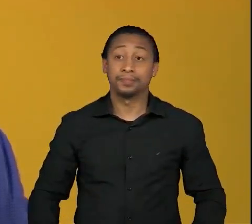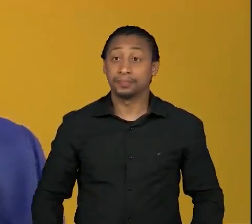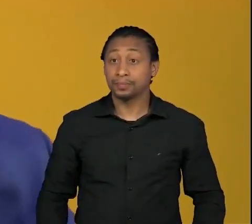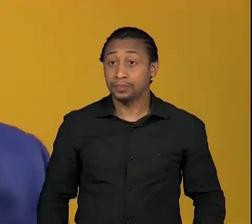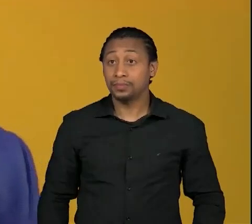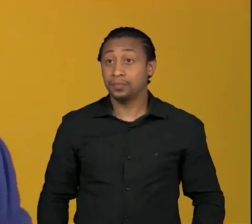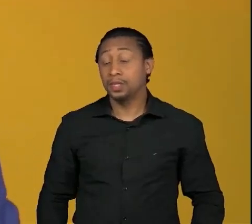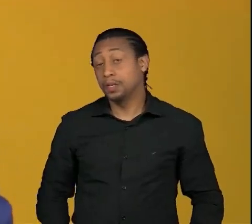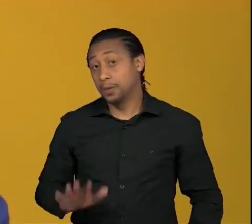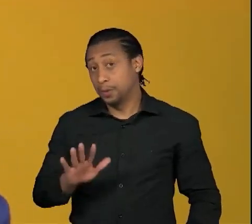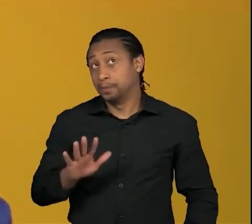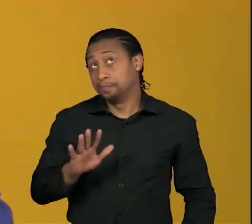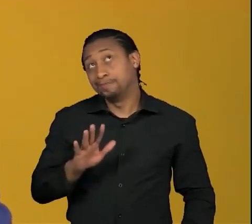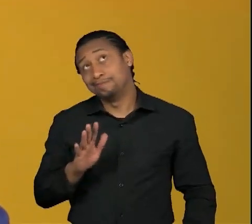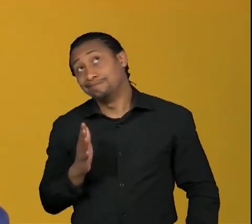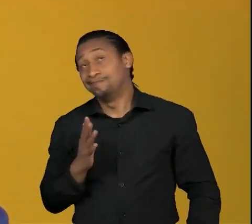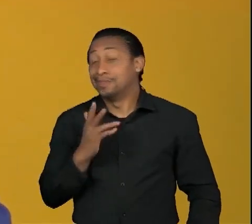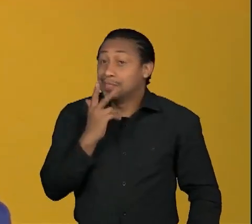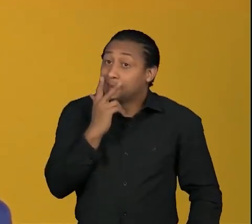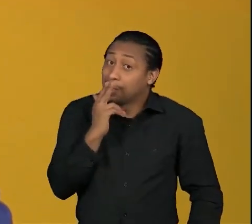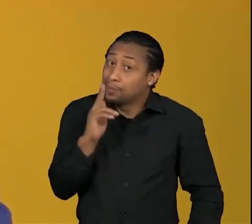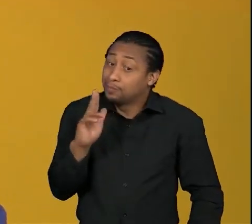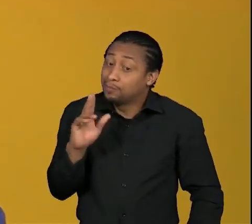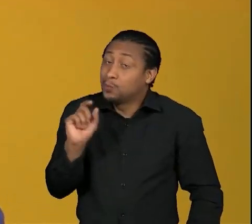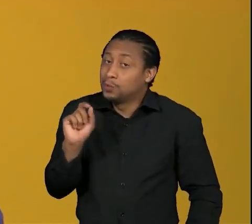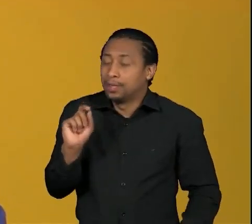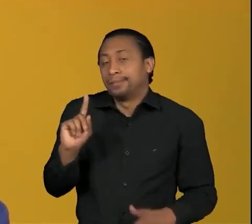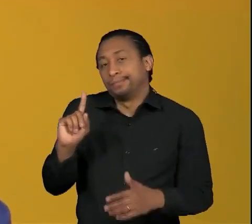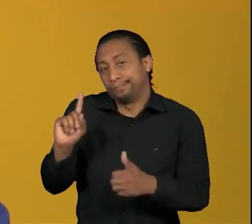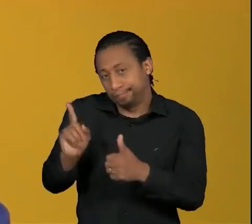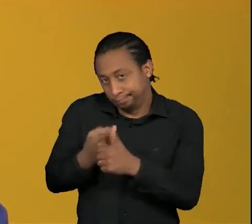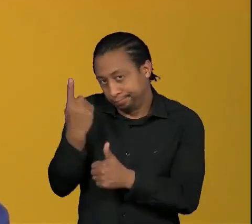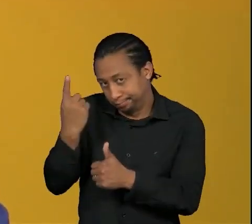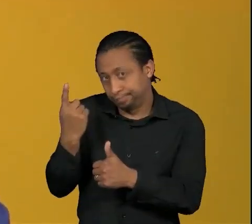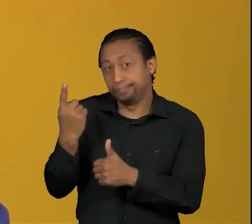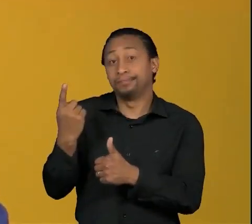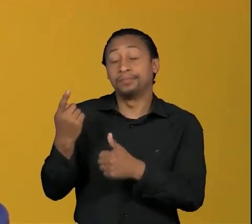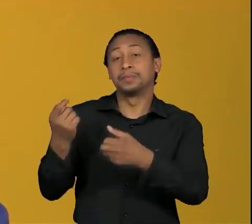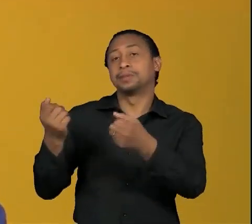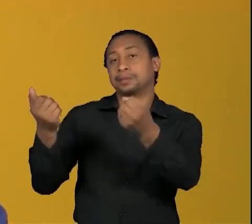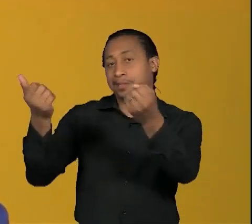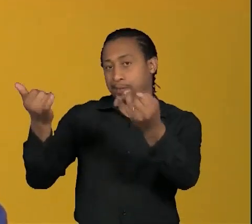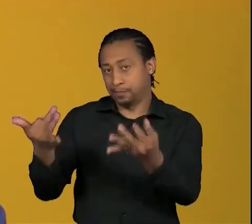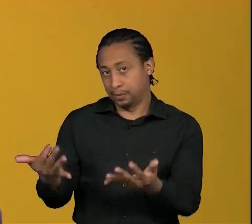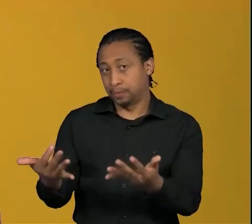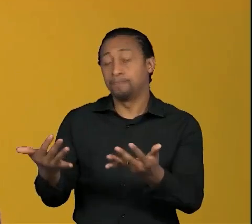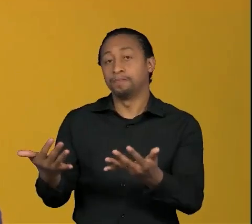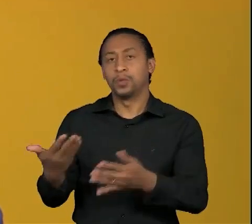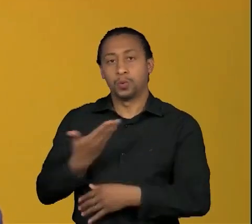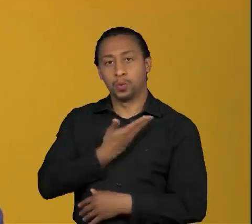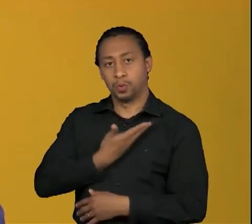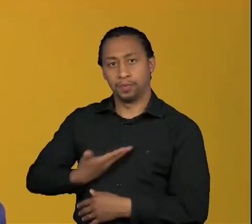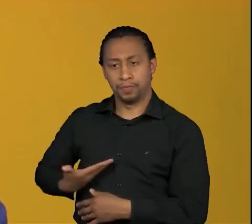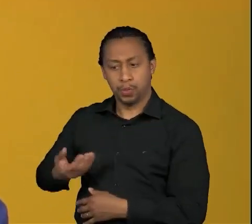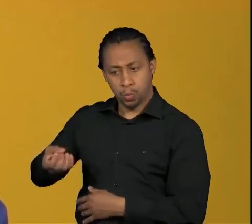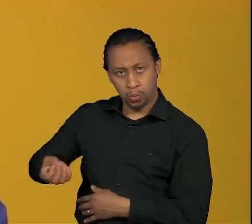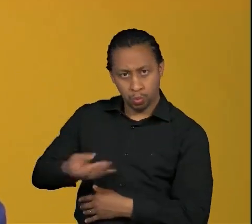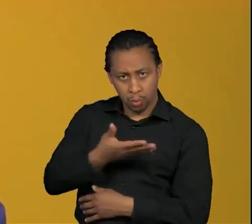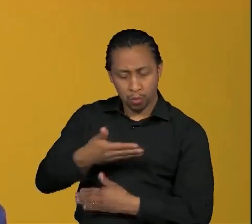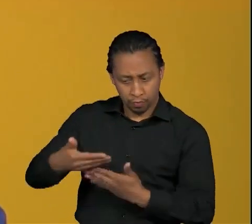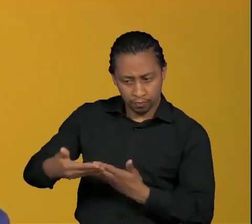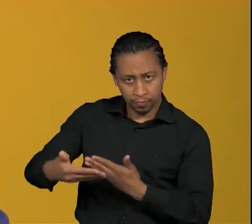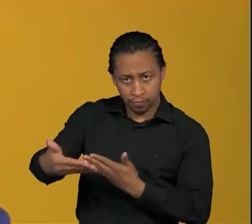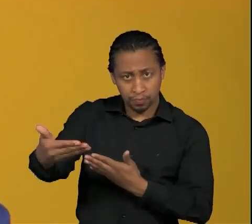acho que, bom, primeiro, é preciso dizer que esse novo governo ele nasce de